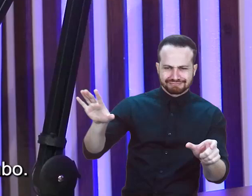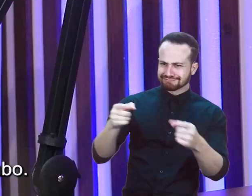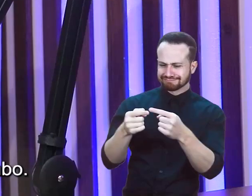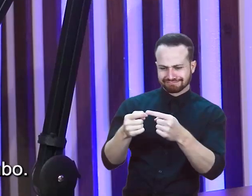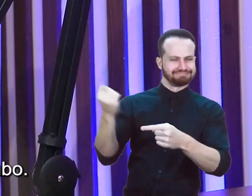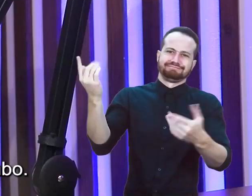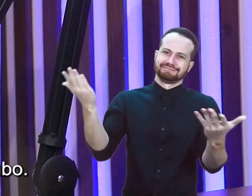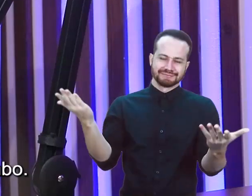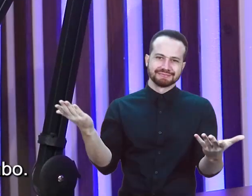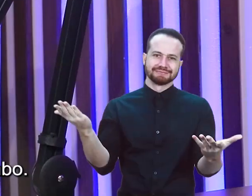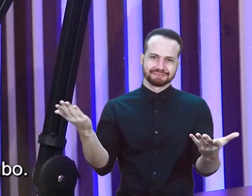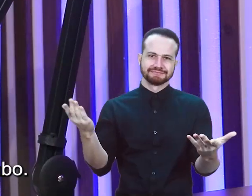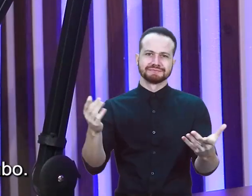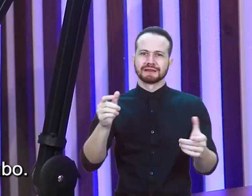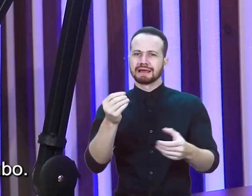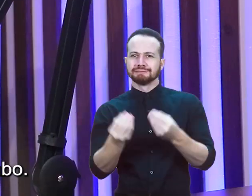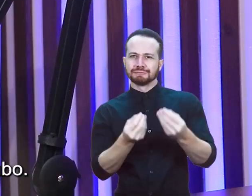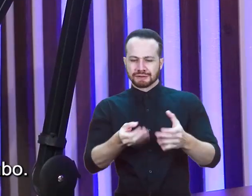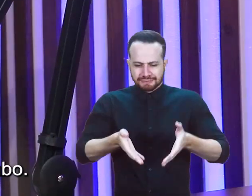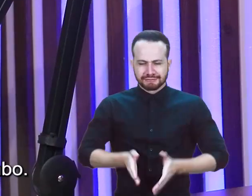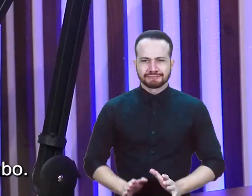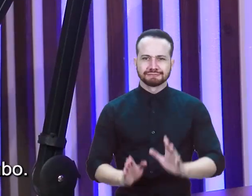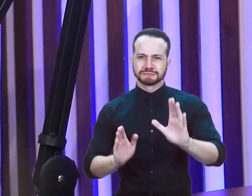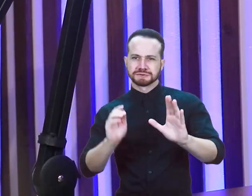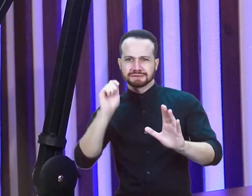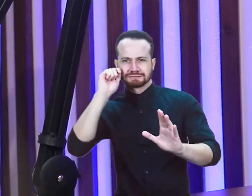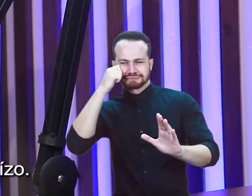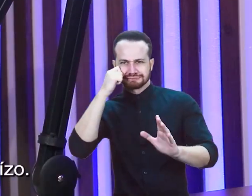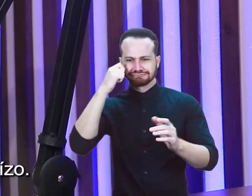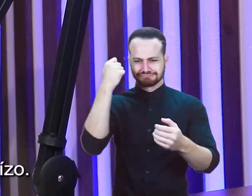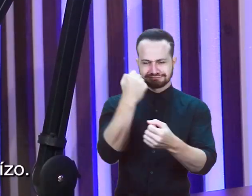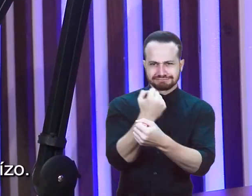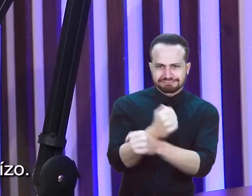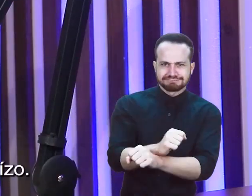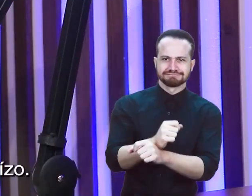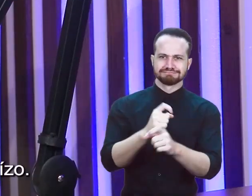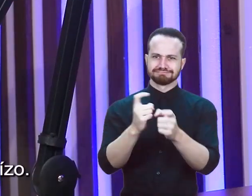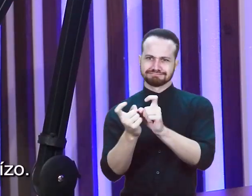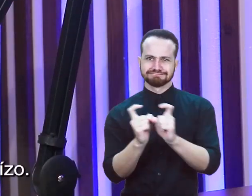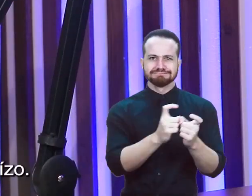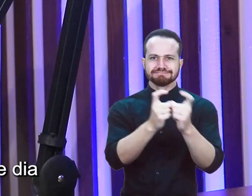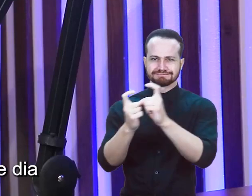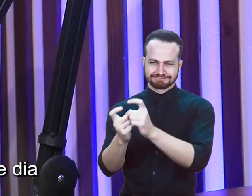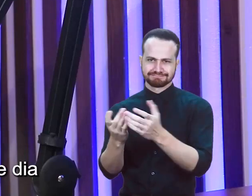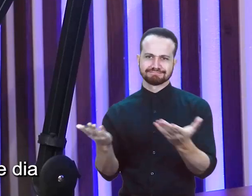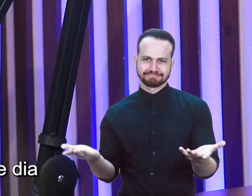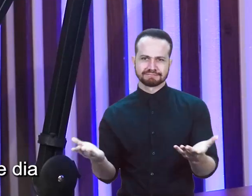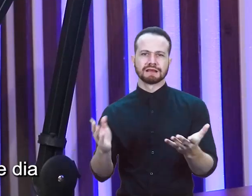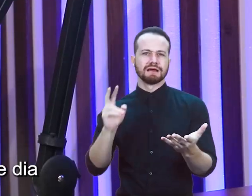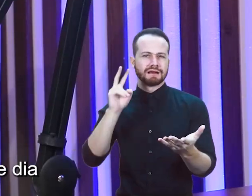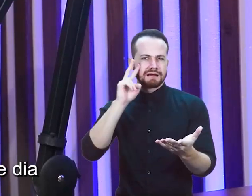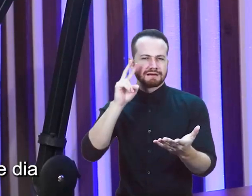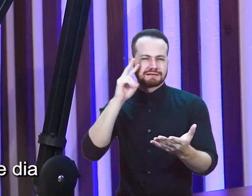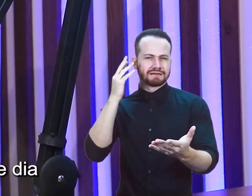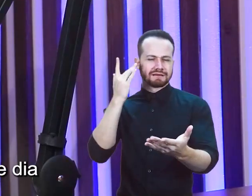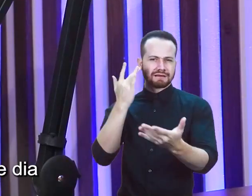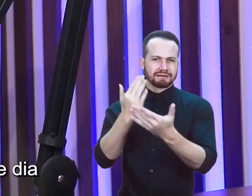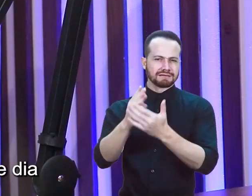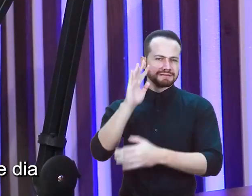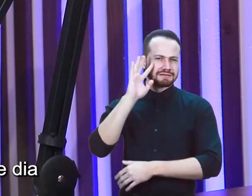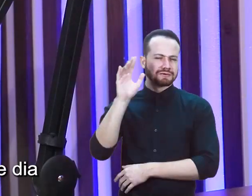é europeia, que tem sua origem no quilombo. Esse é o primeiro grande prejuízo. Eu fico muito